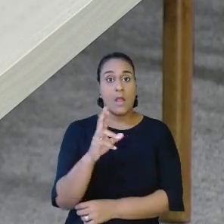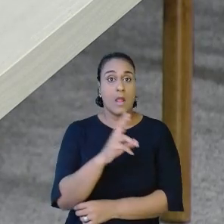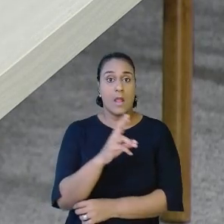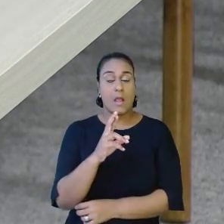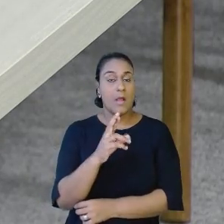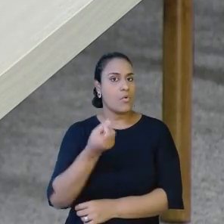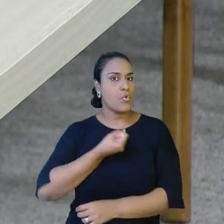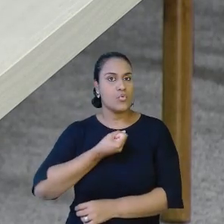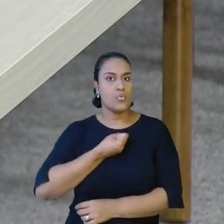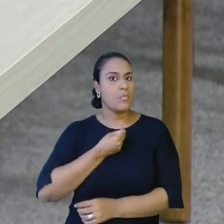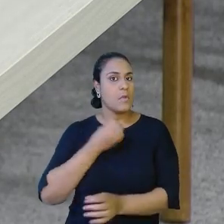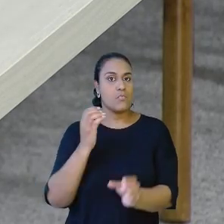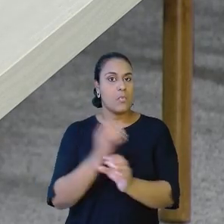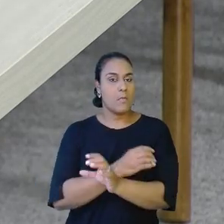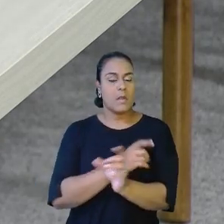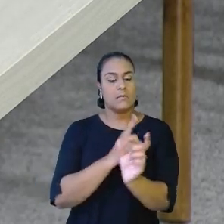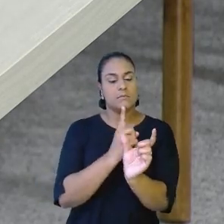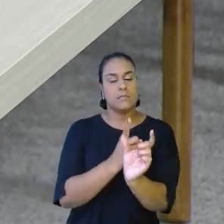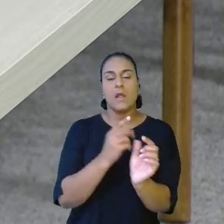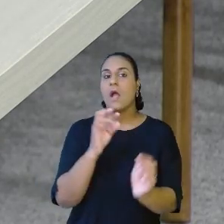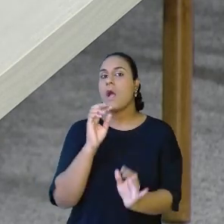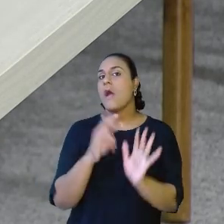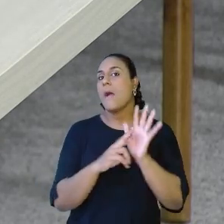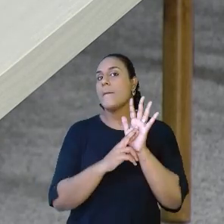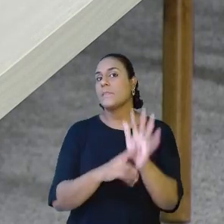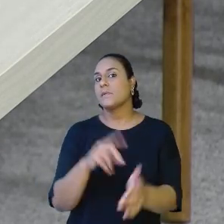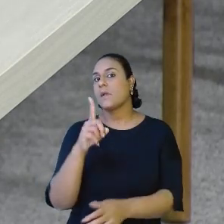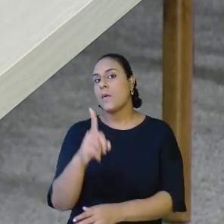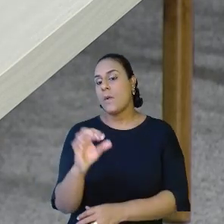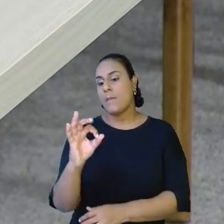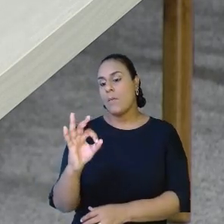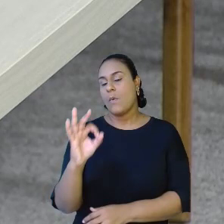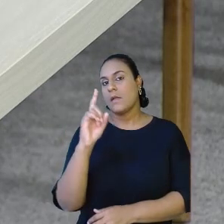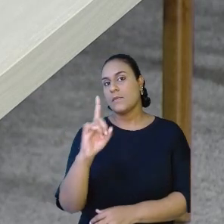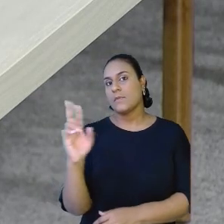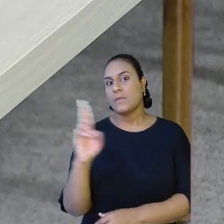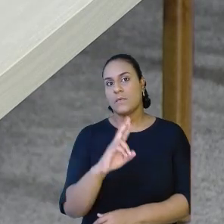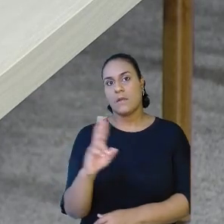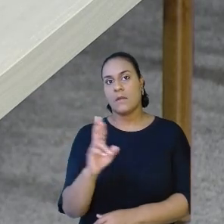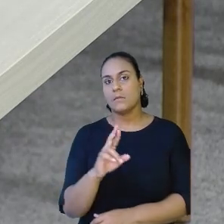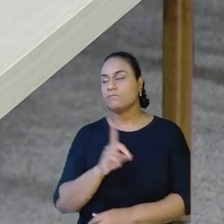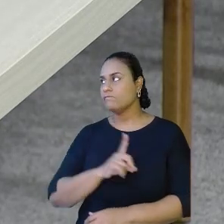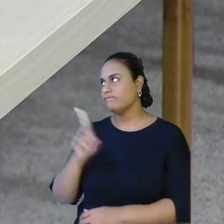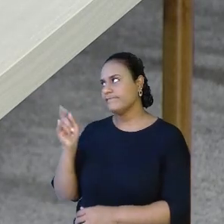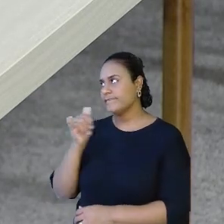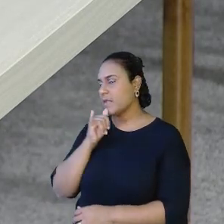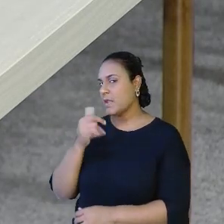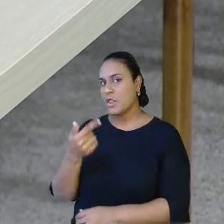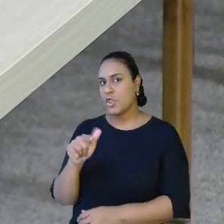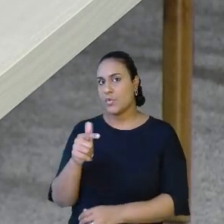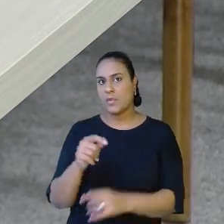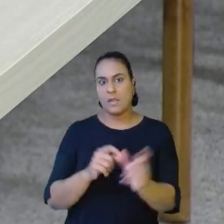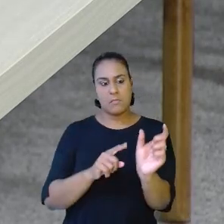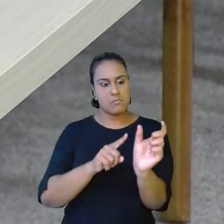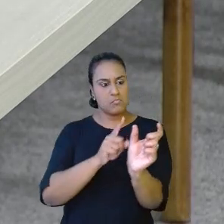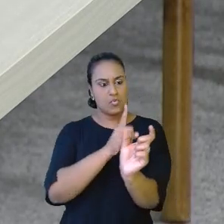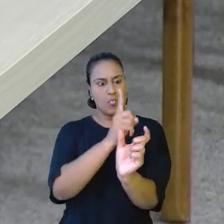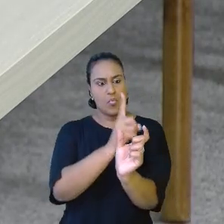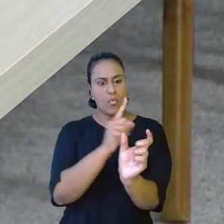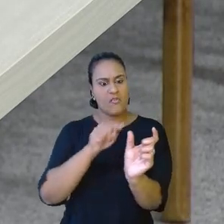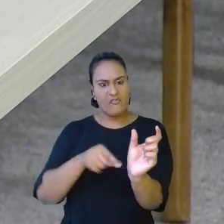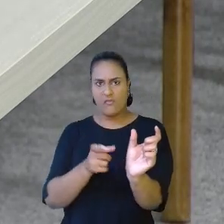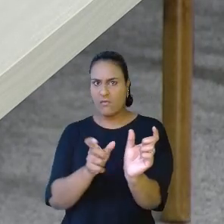parte inteira, eu vou representar com R$1 e neste exemplo não tivemos parte decimal, nós